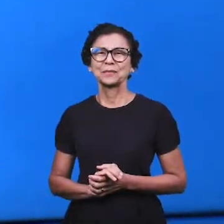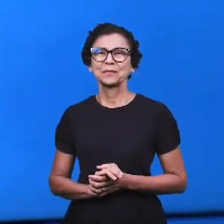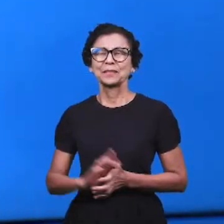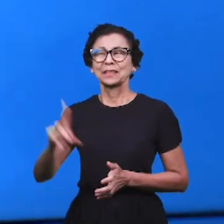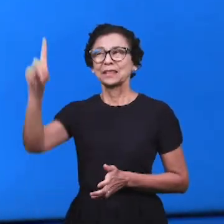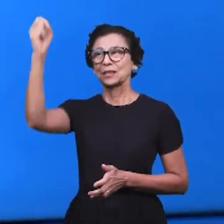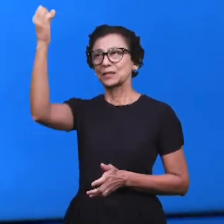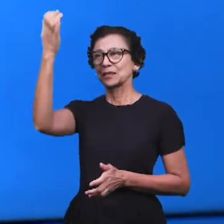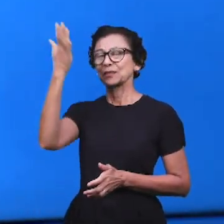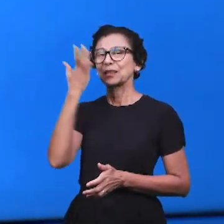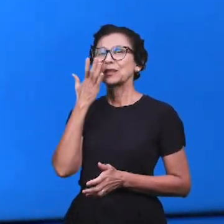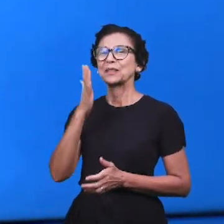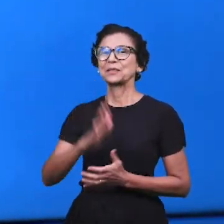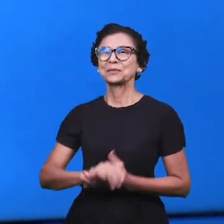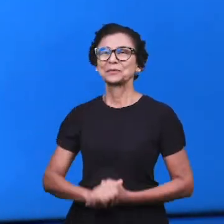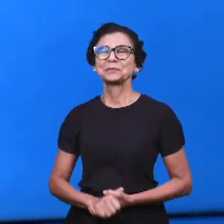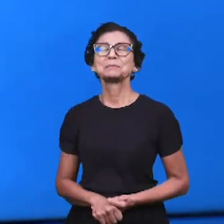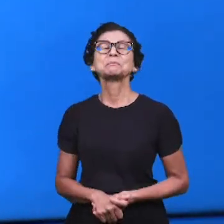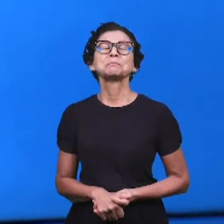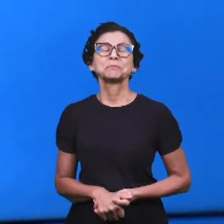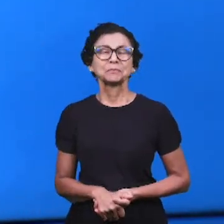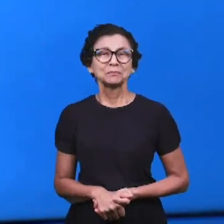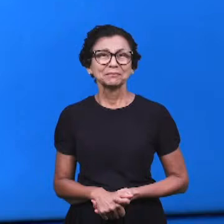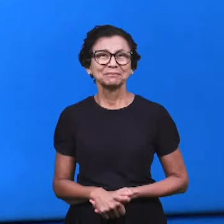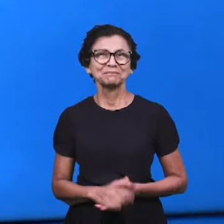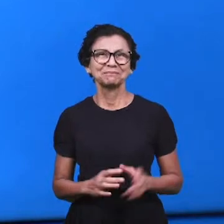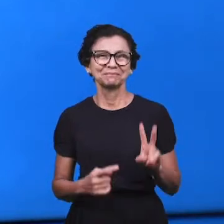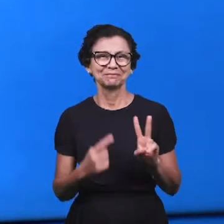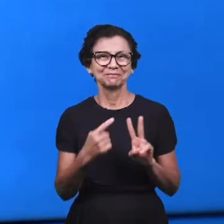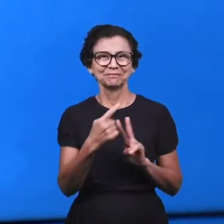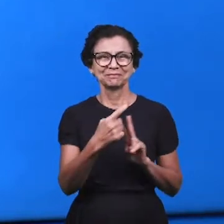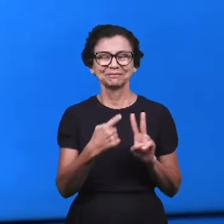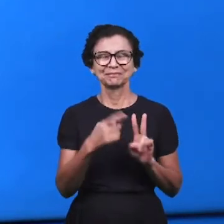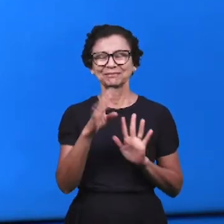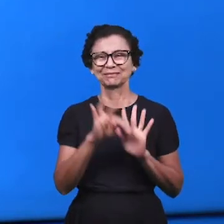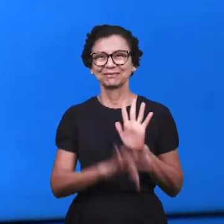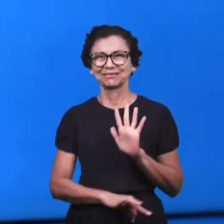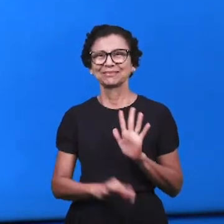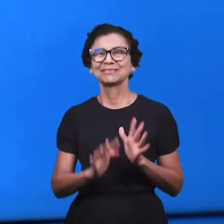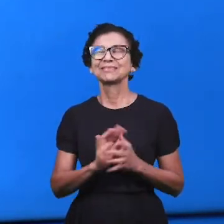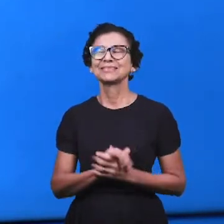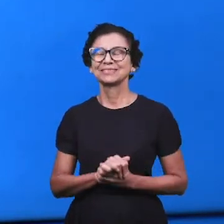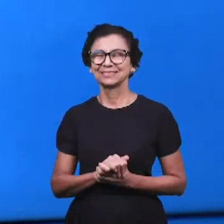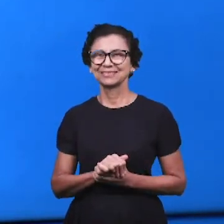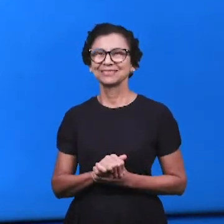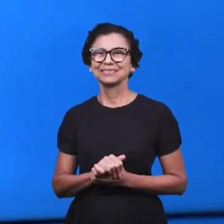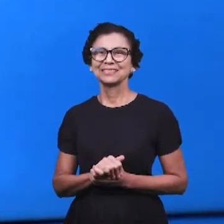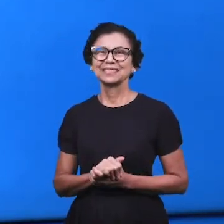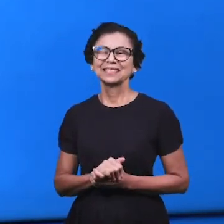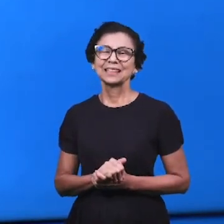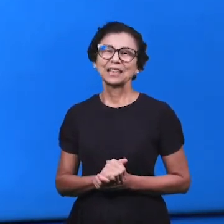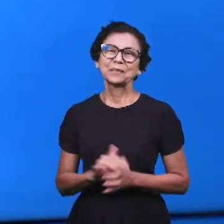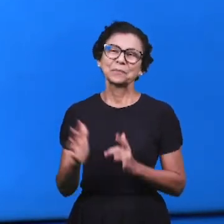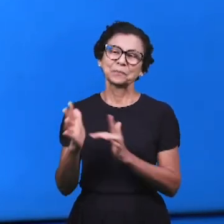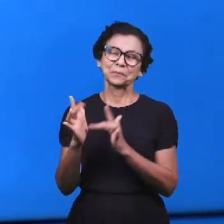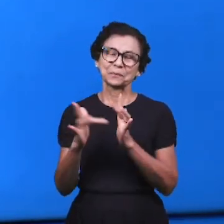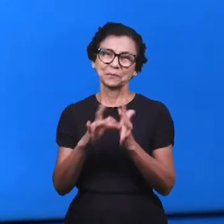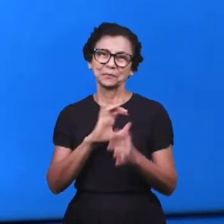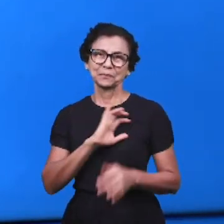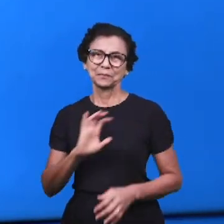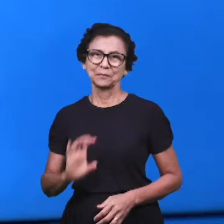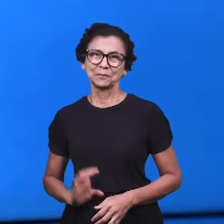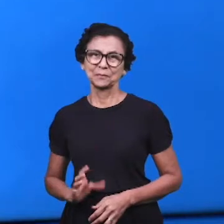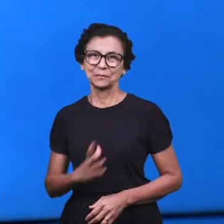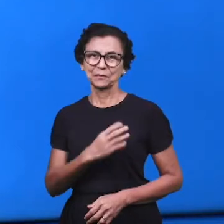bem respondido, né? E em ambos os textos, a revelação é exatamente essa, né? Jesus Cristo,